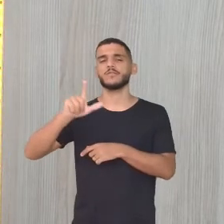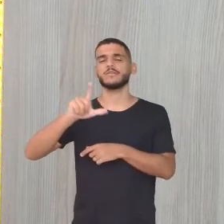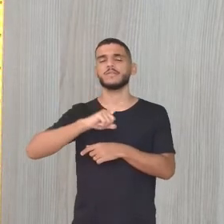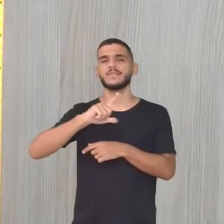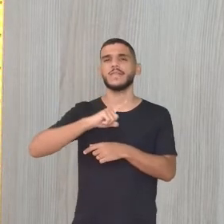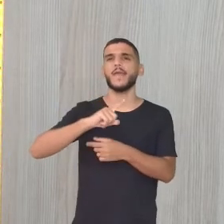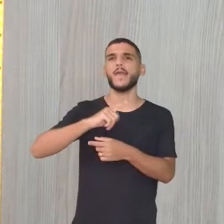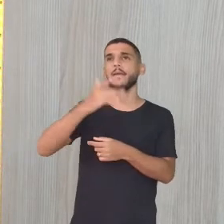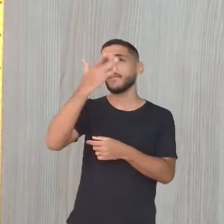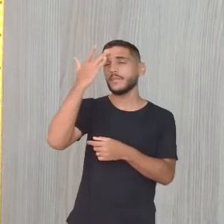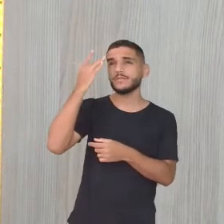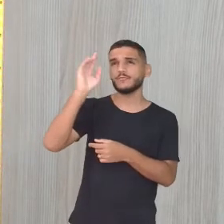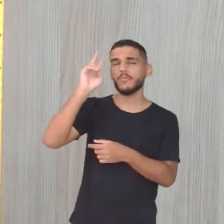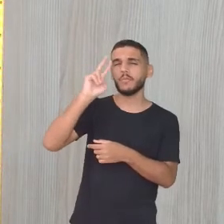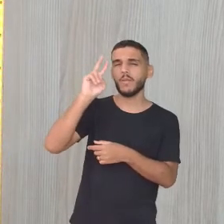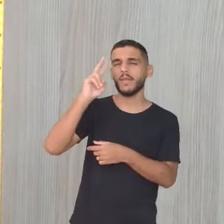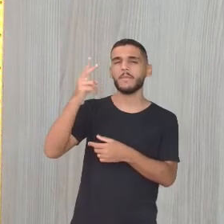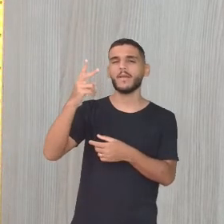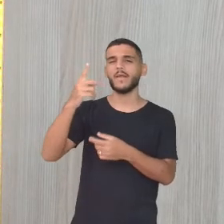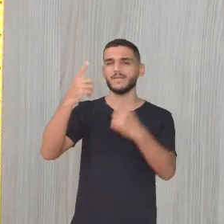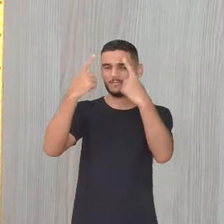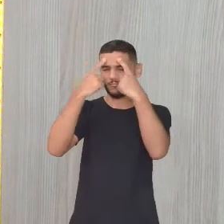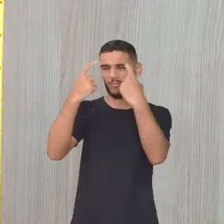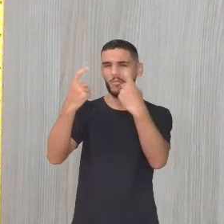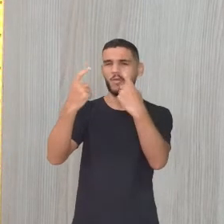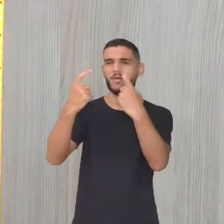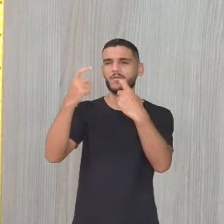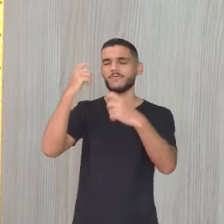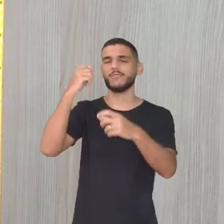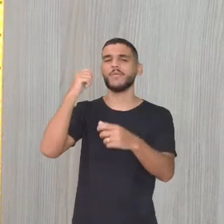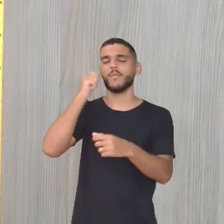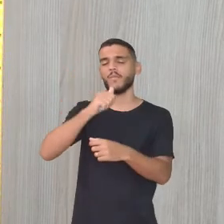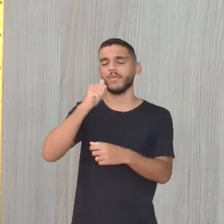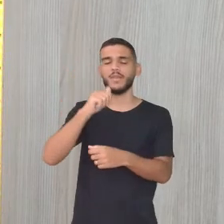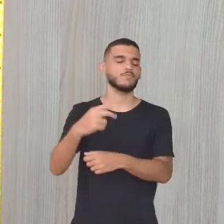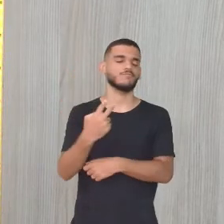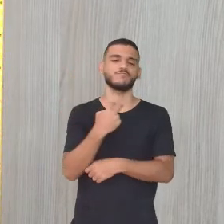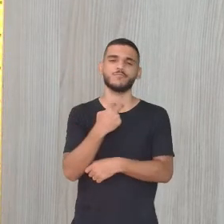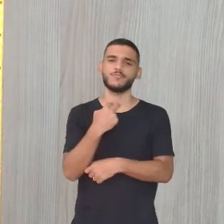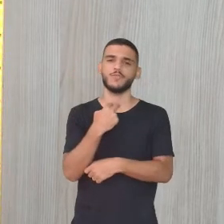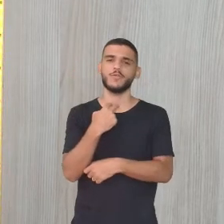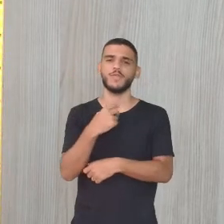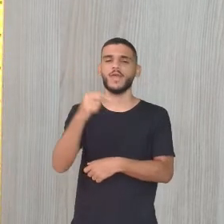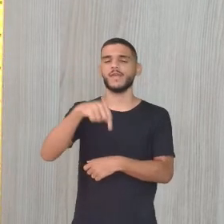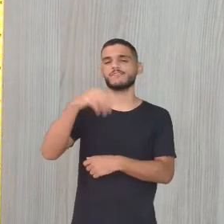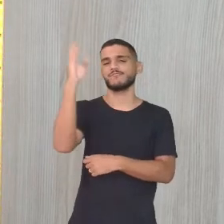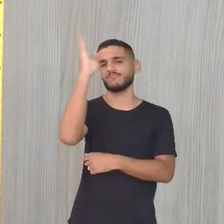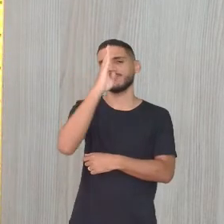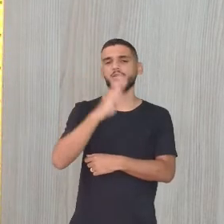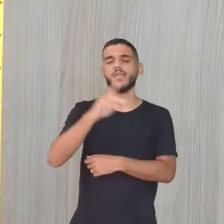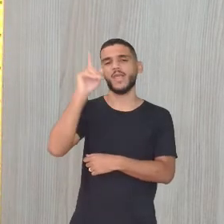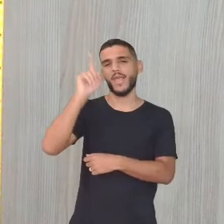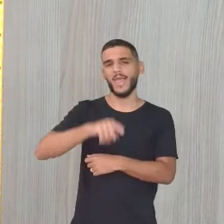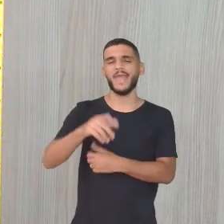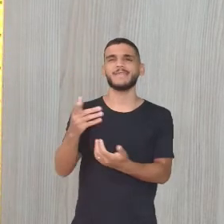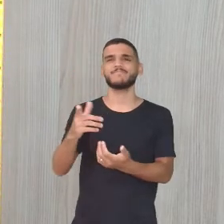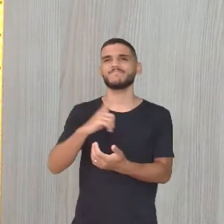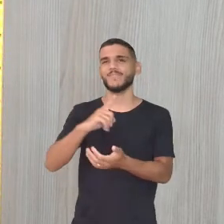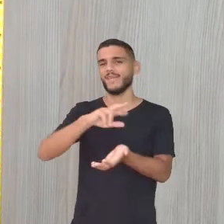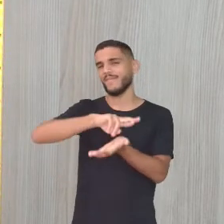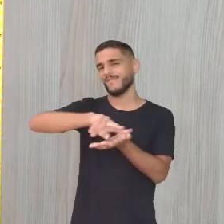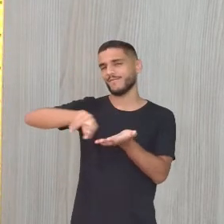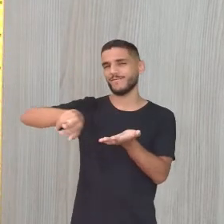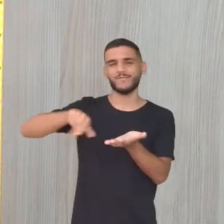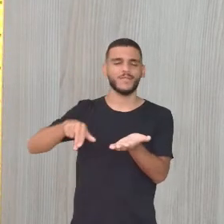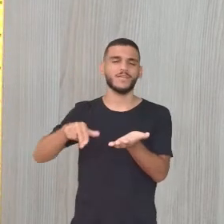realmente da violência contra a mulher. O Brasil é um dos países que mais tem violência contra a mulher. Imagine